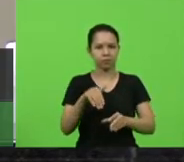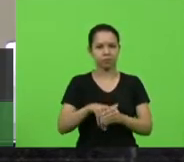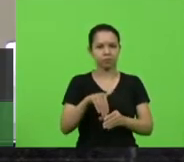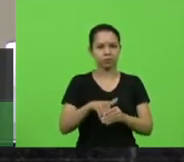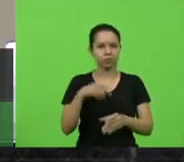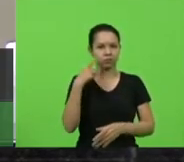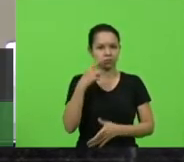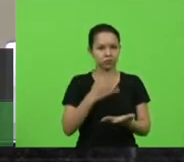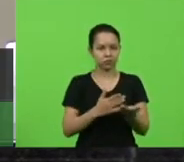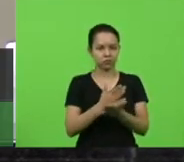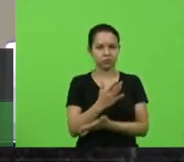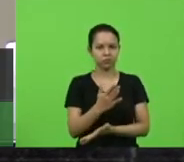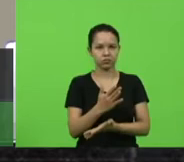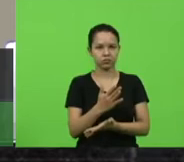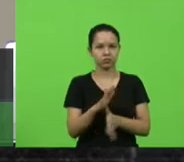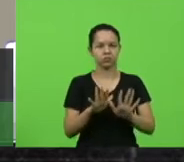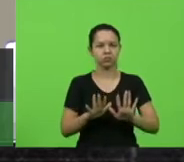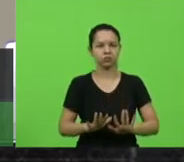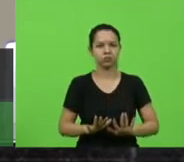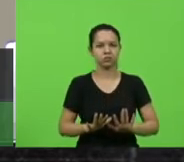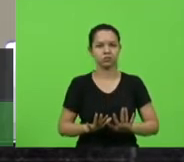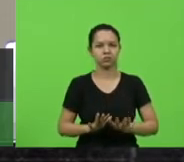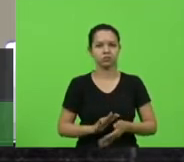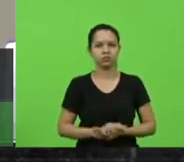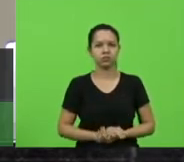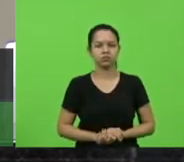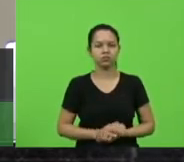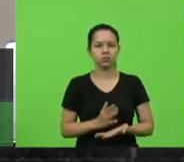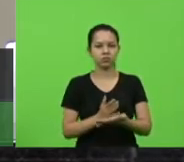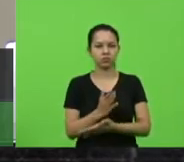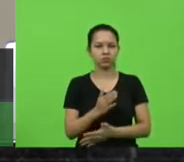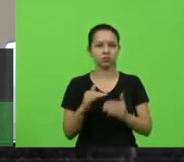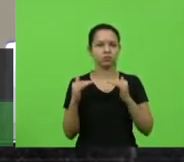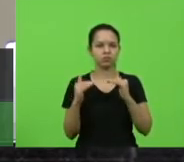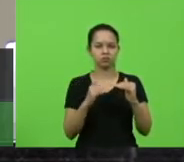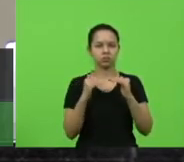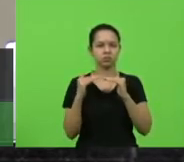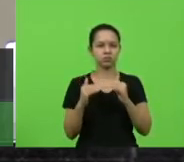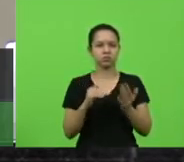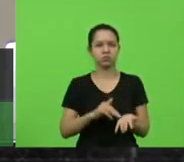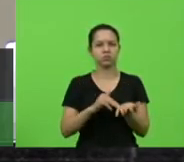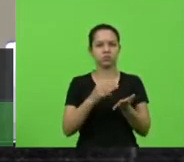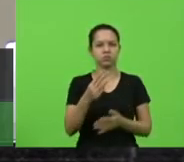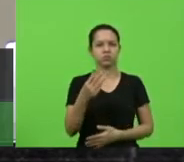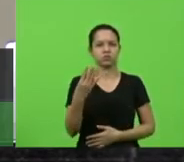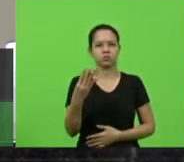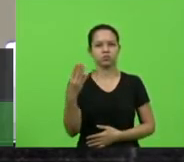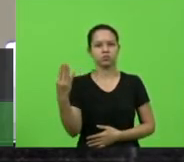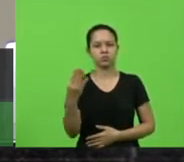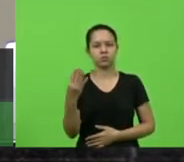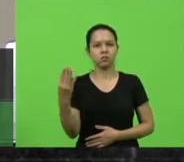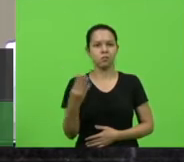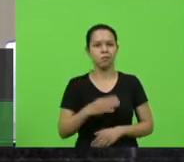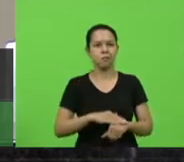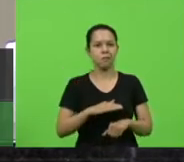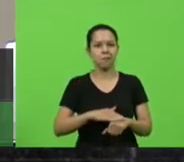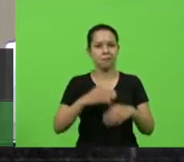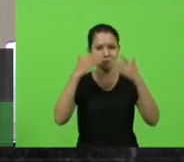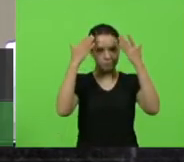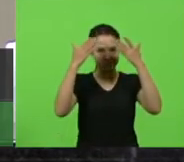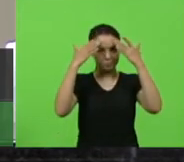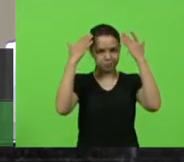deputados que aprovam permaneçam como se encontram. Aprovado por unanimidade. Moção 344, autor deputado José Milton